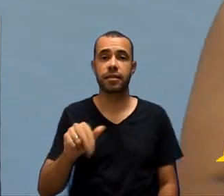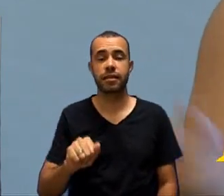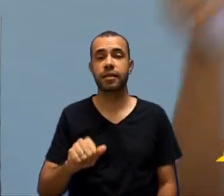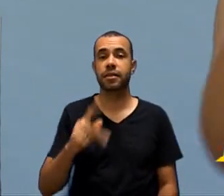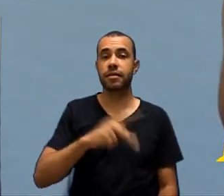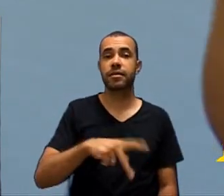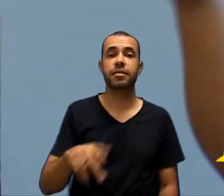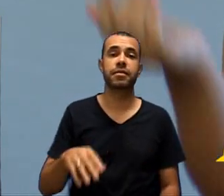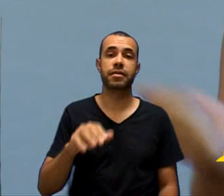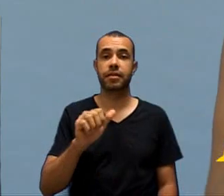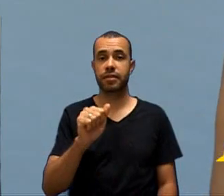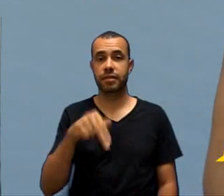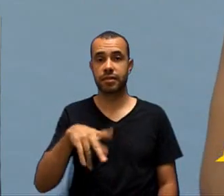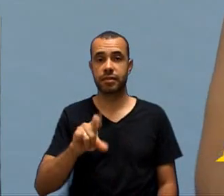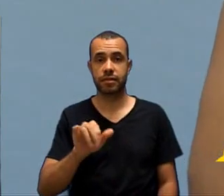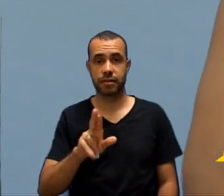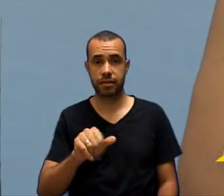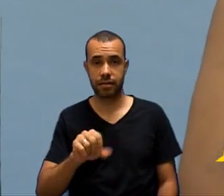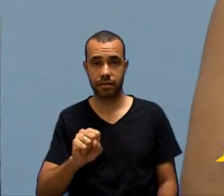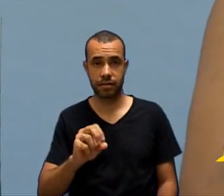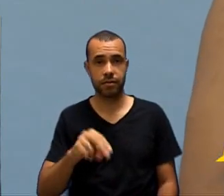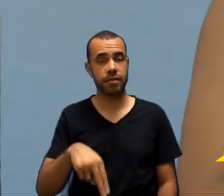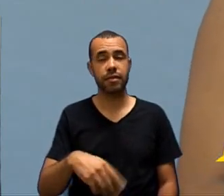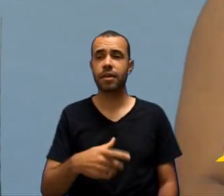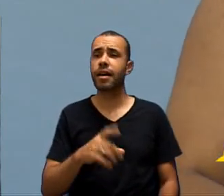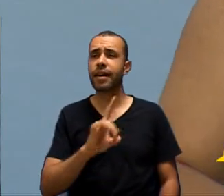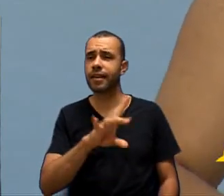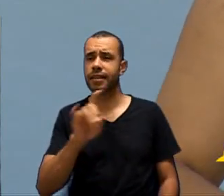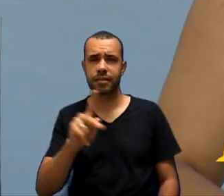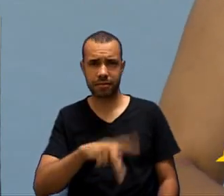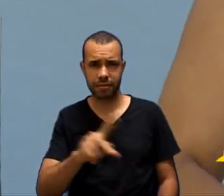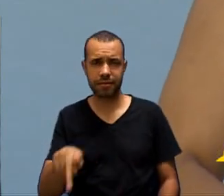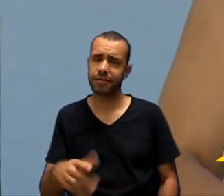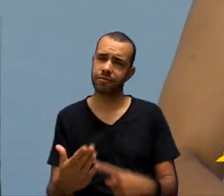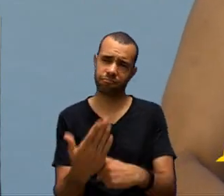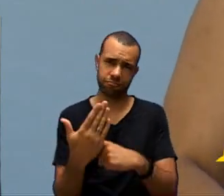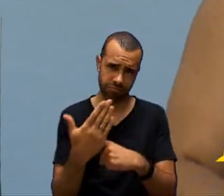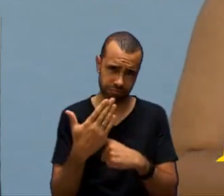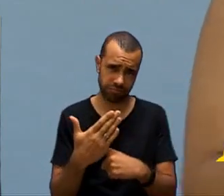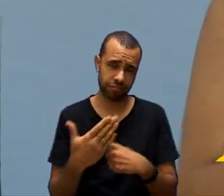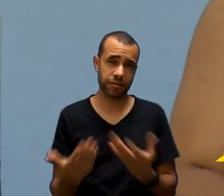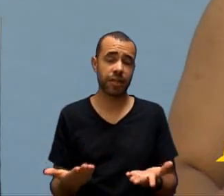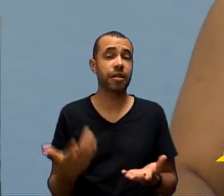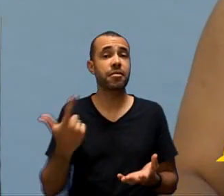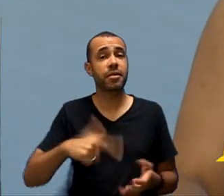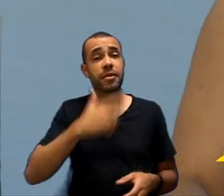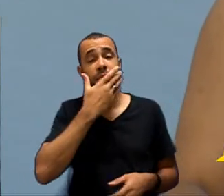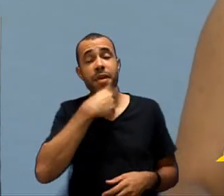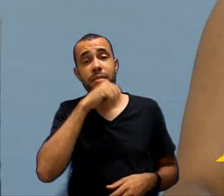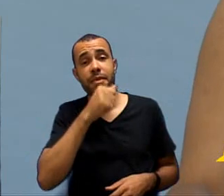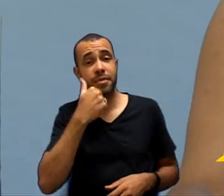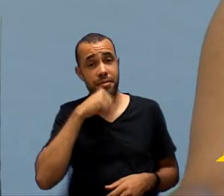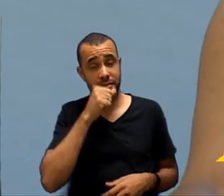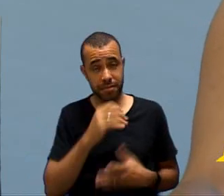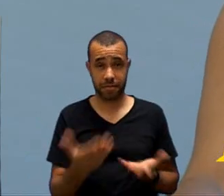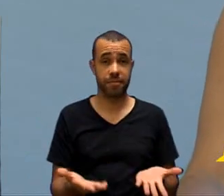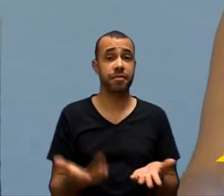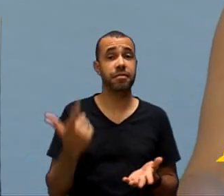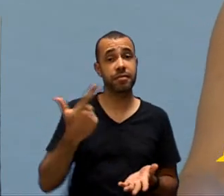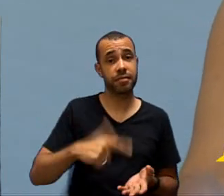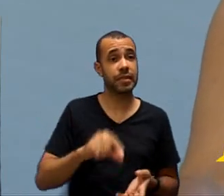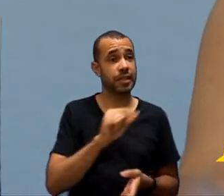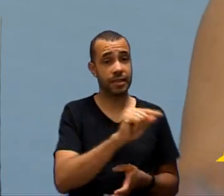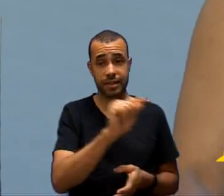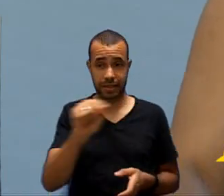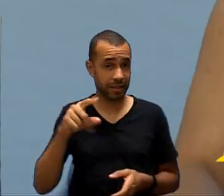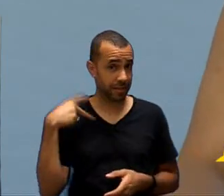Anderson e os outros professores também por todo o apoio que deram a mim, aos meus pais e também para os meus